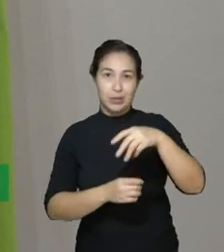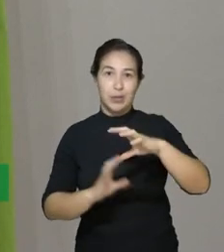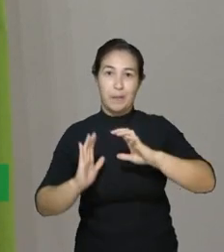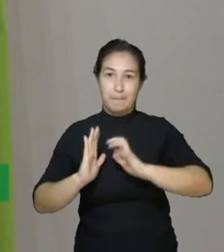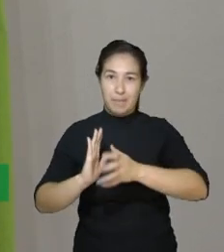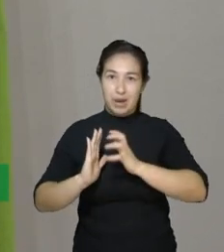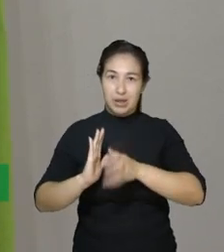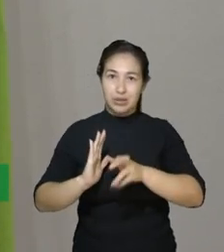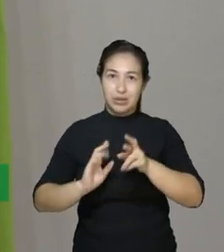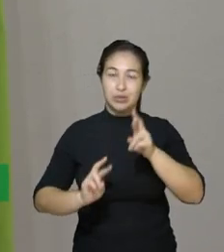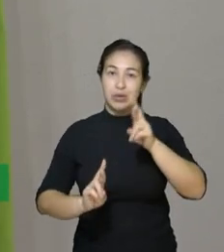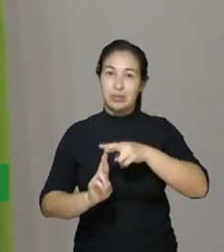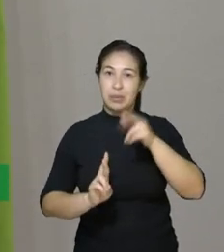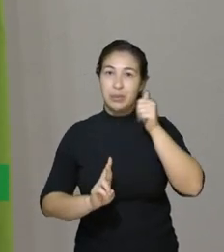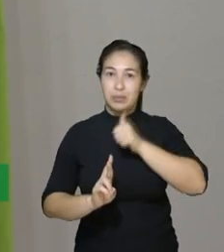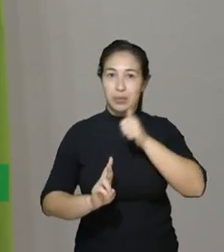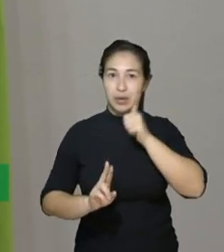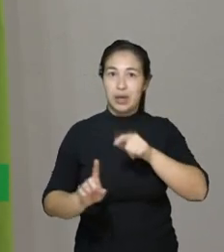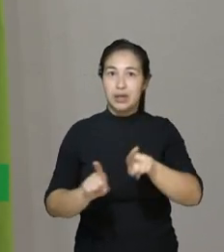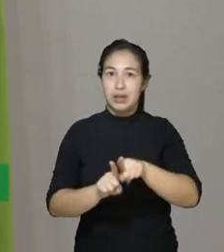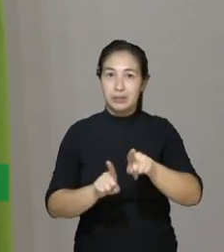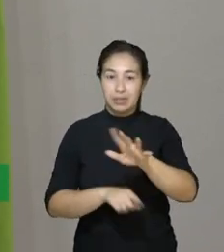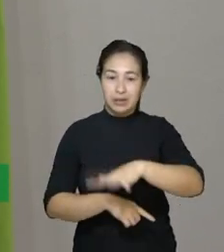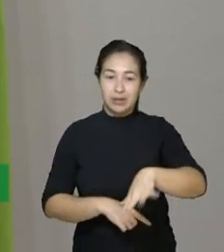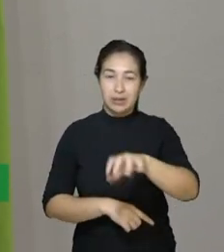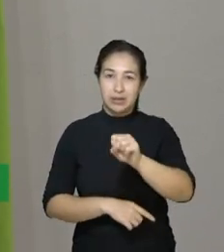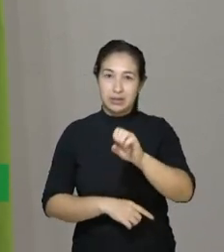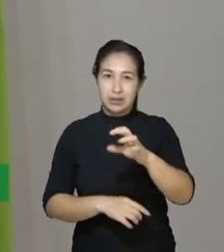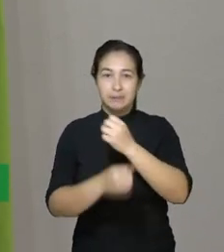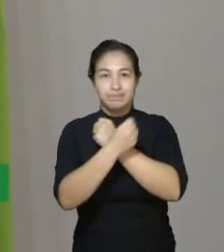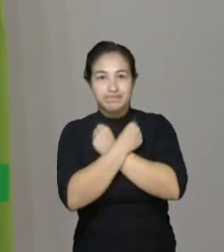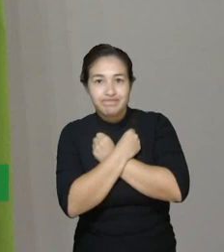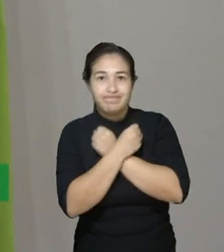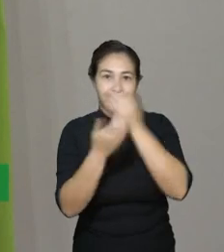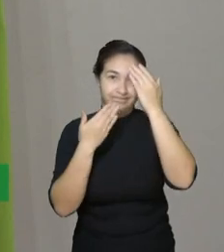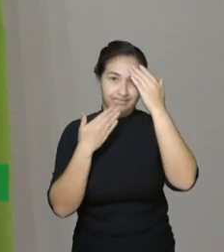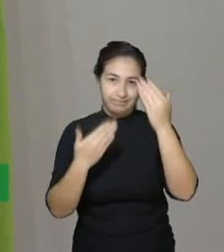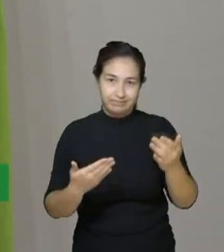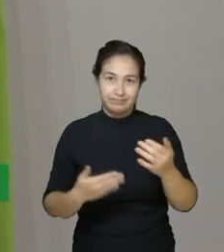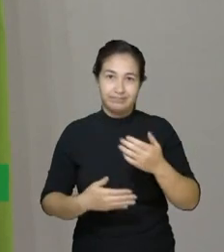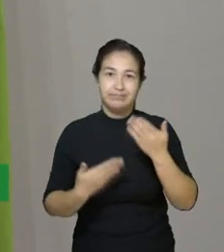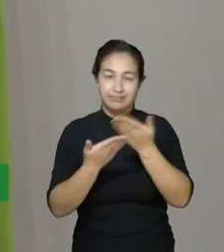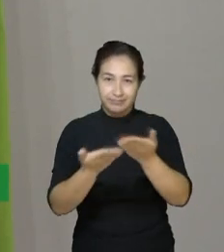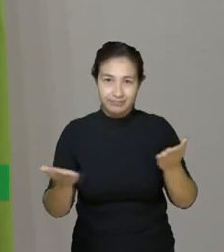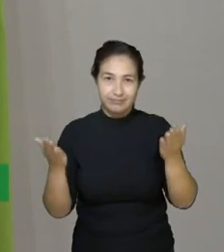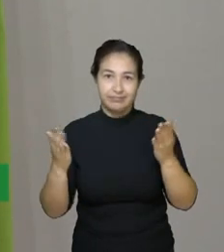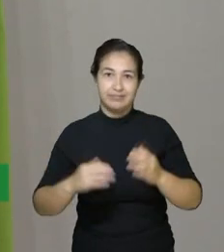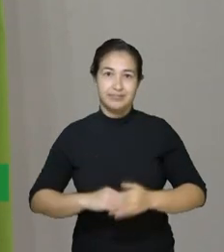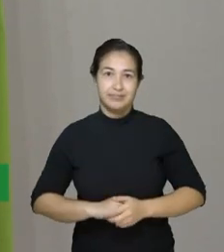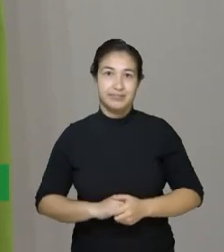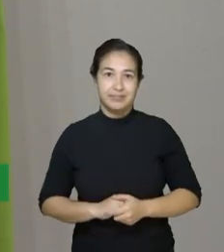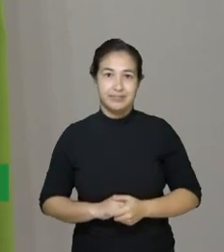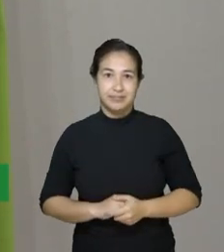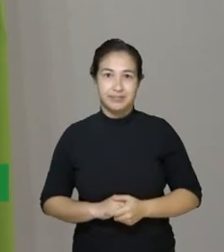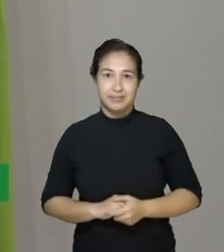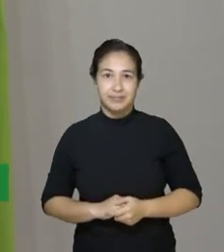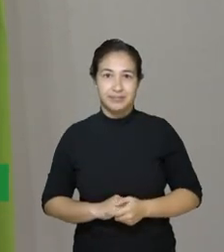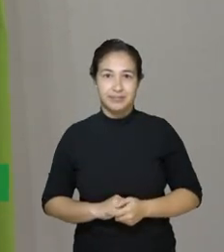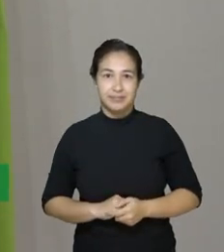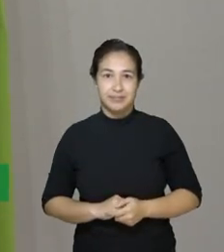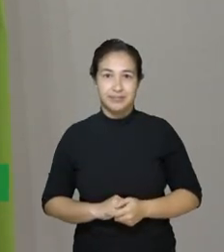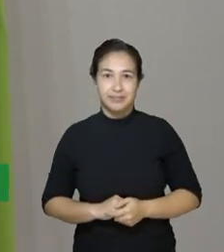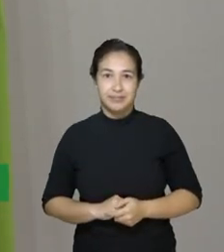as mulheres e representar o povo de Santa Catarina. Um abraço, muito obrigada de coração a cada um de vocês. Obrigada.